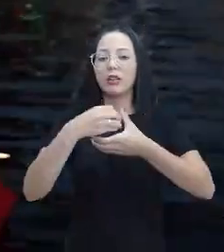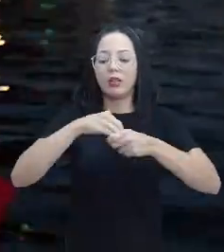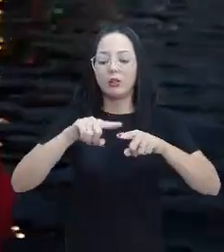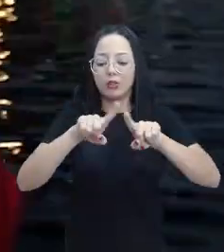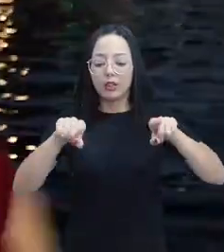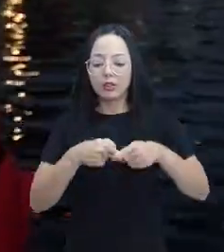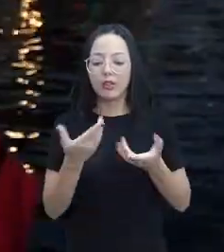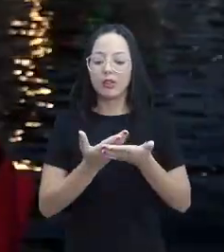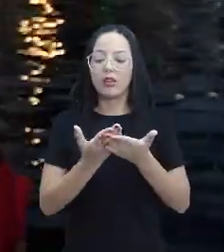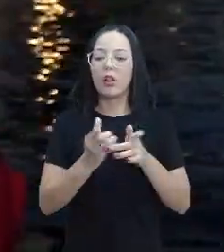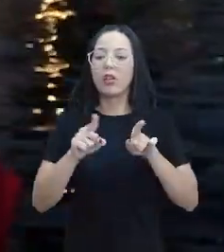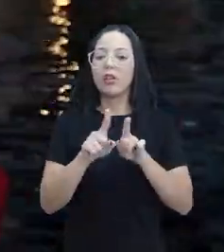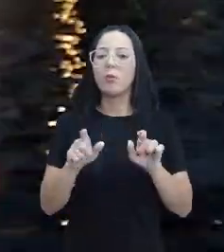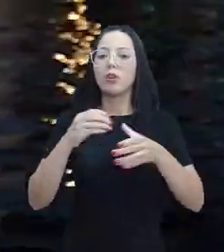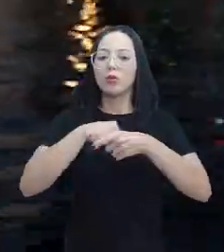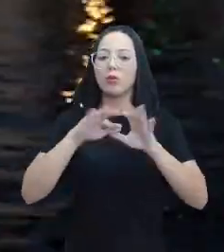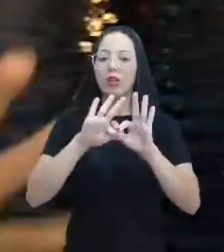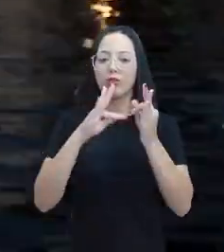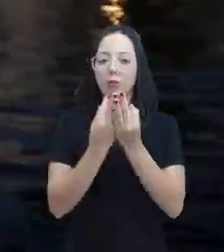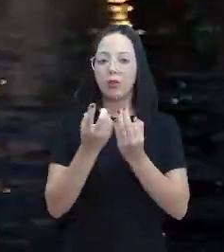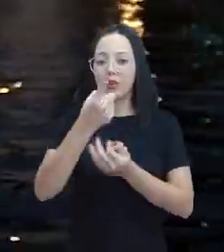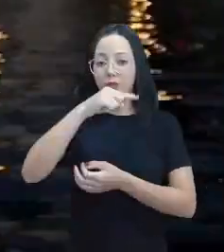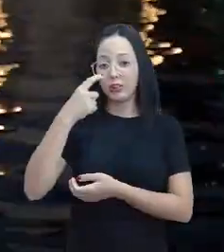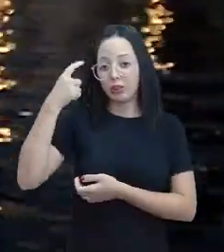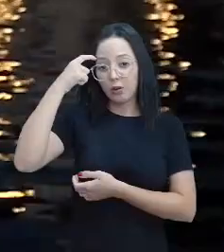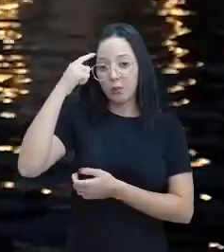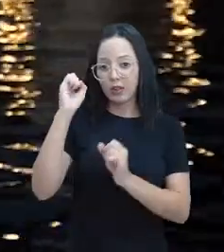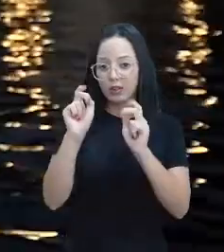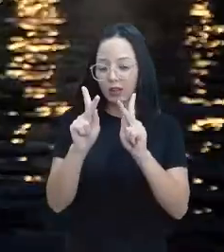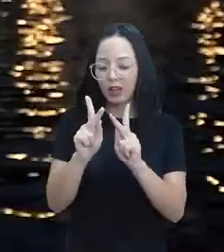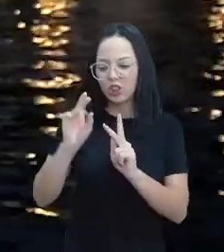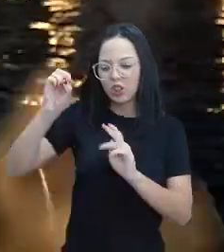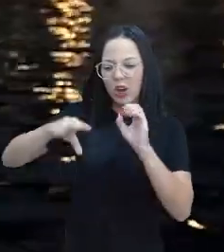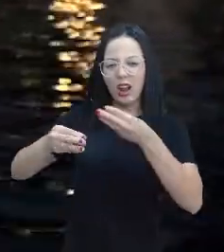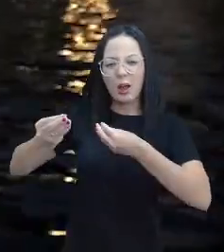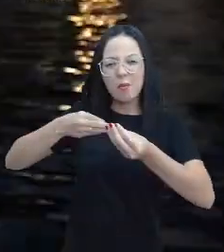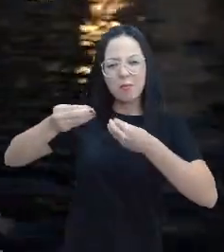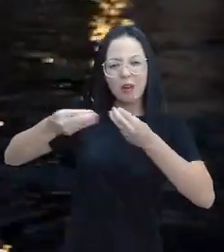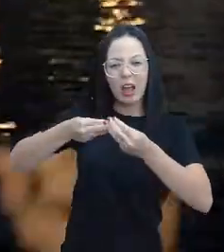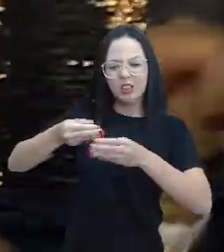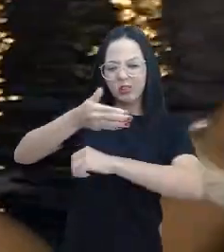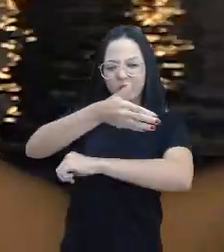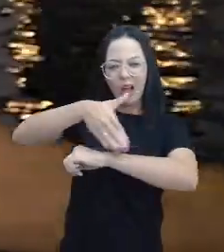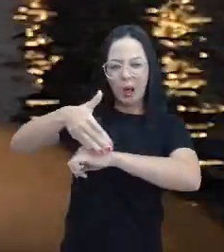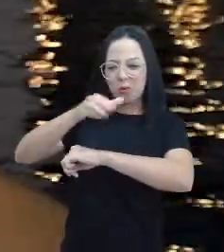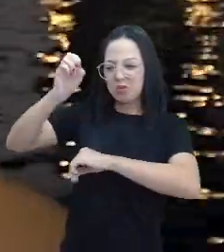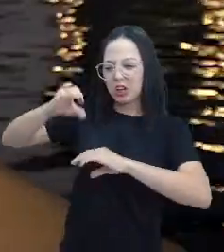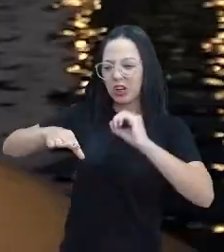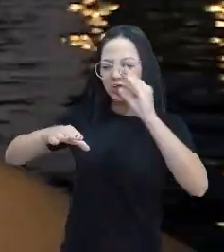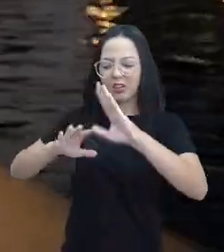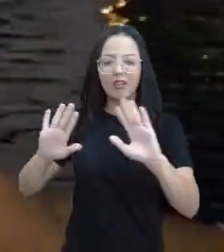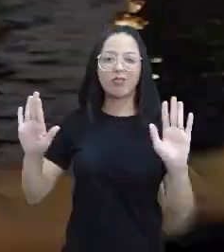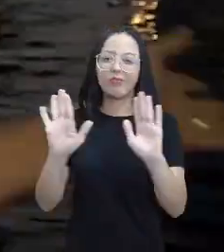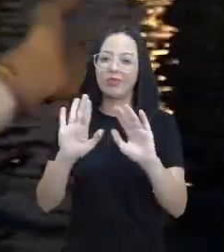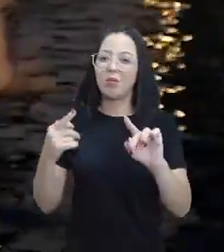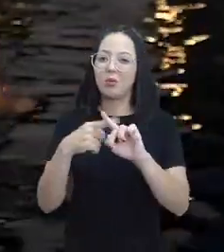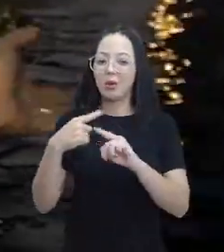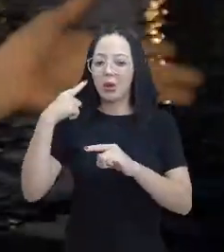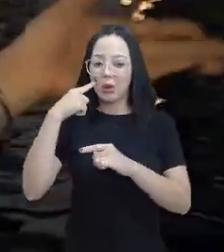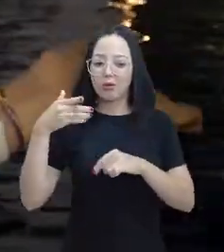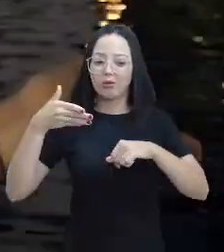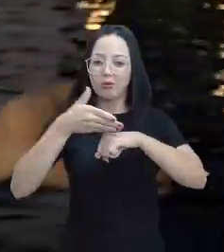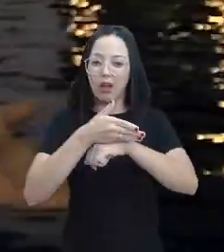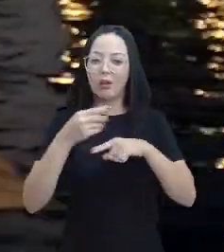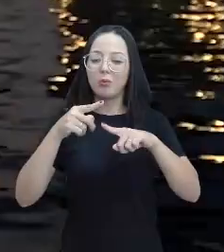de aula, mas também na família. Pensa direitinho, não deixa ninguém descartar plástico na rua, porque vem parar aqui no lixo. Então a